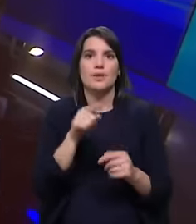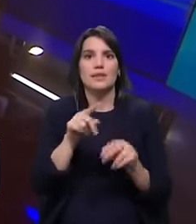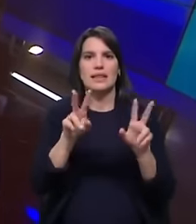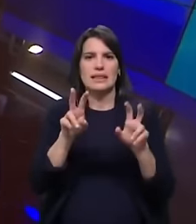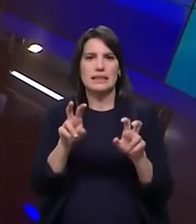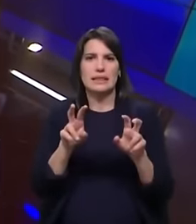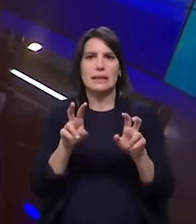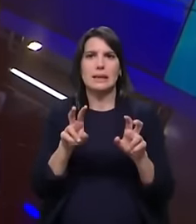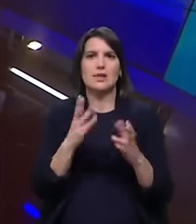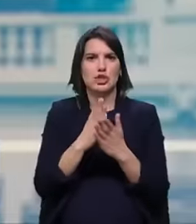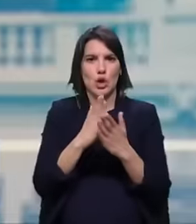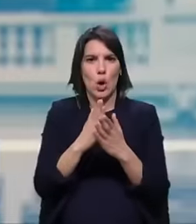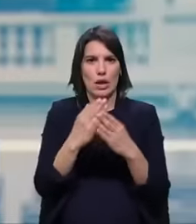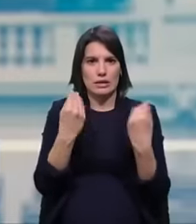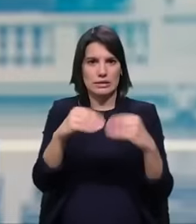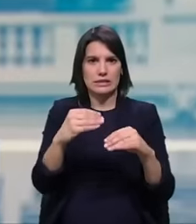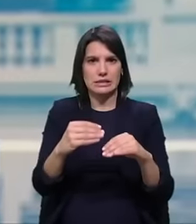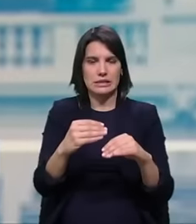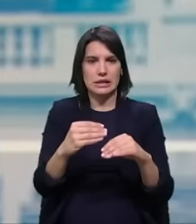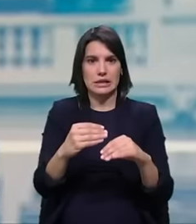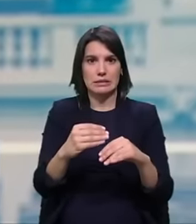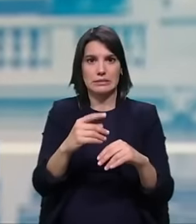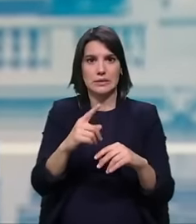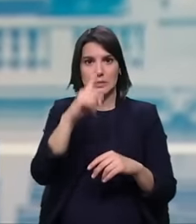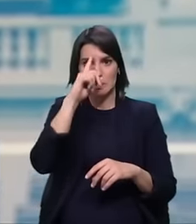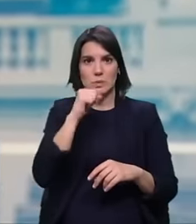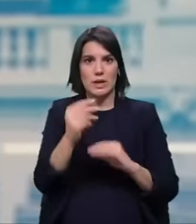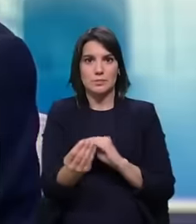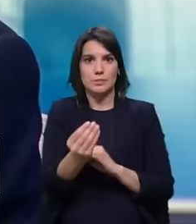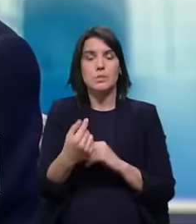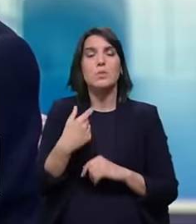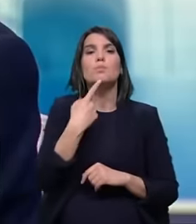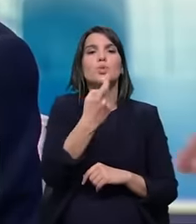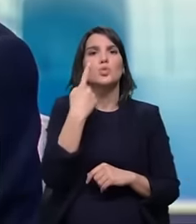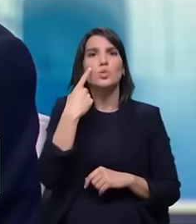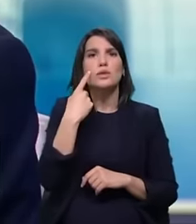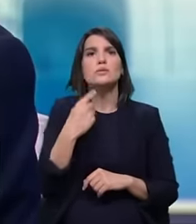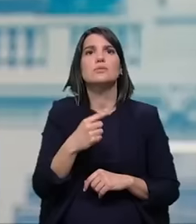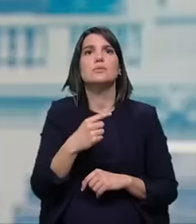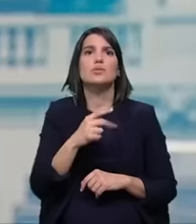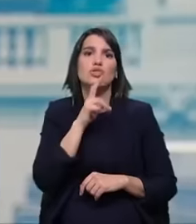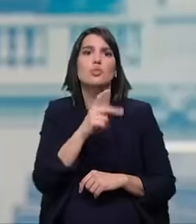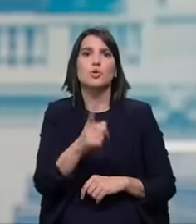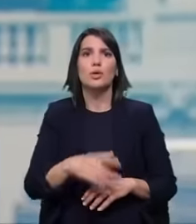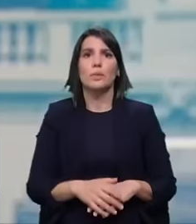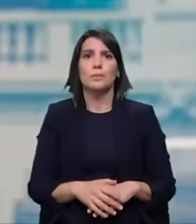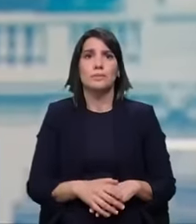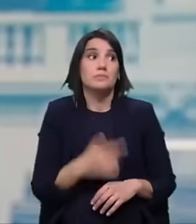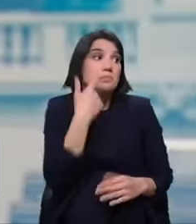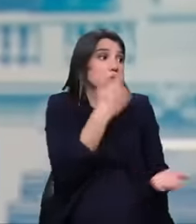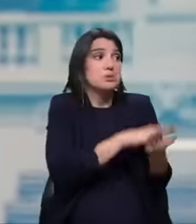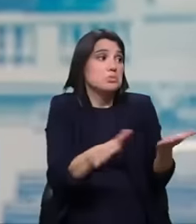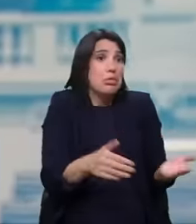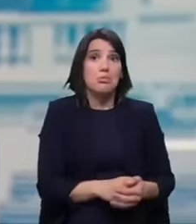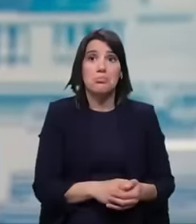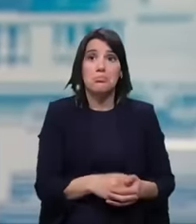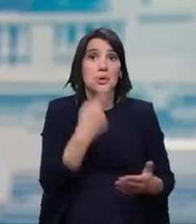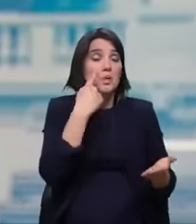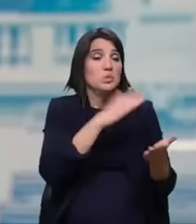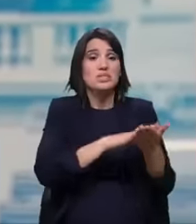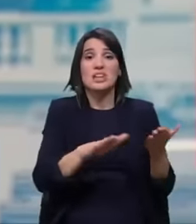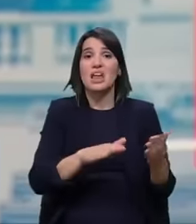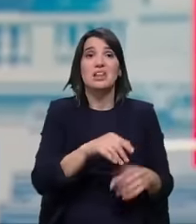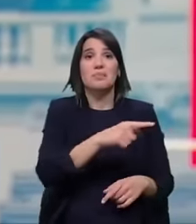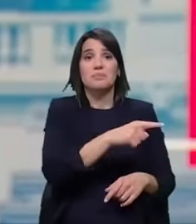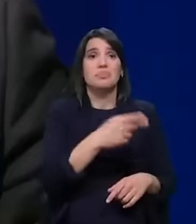conteúdos aberrantes na escola... Pergunte-lhe se conhece alguém e o que é que responde. Se quiser, eu mostro-lhe aqui. Mas... Não, não conheço. Nem conheço e desconfio o Dr. André